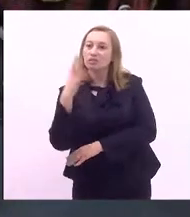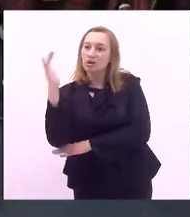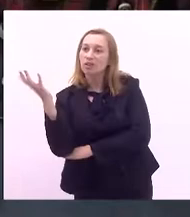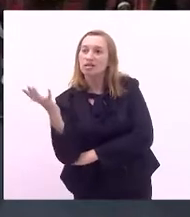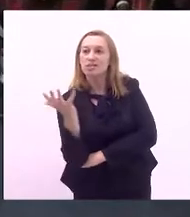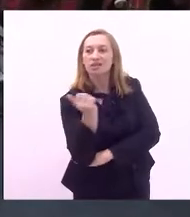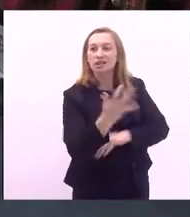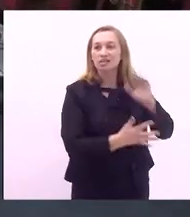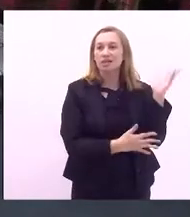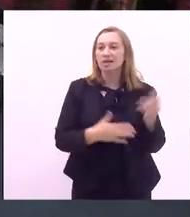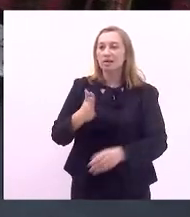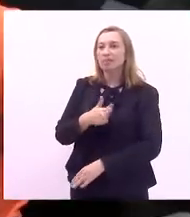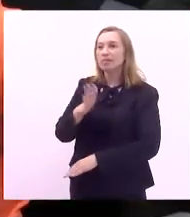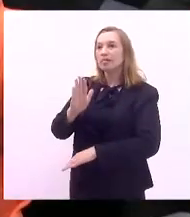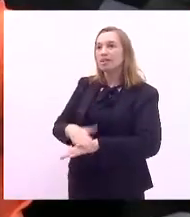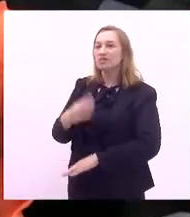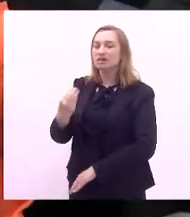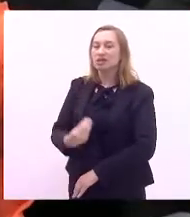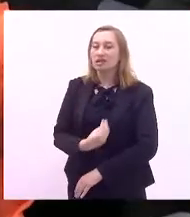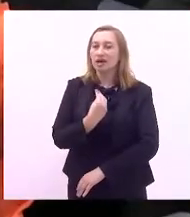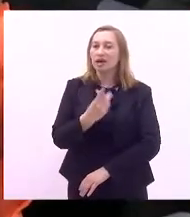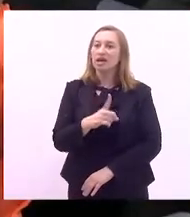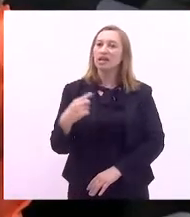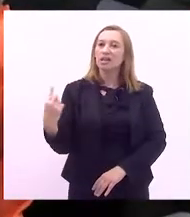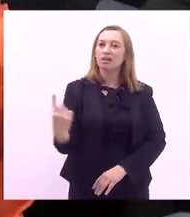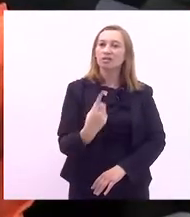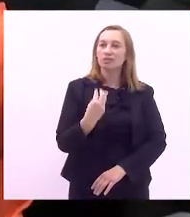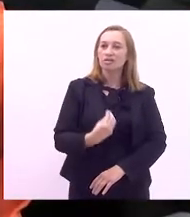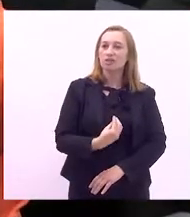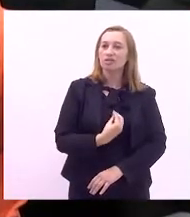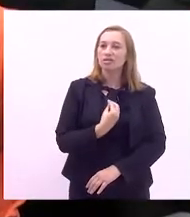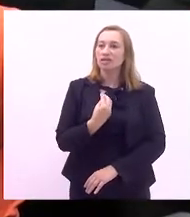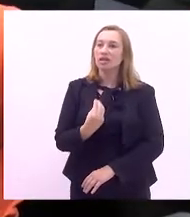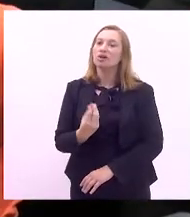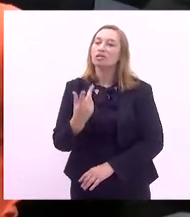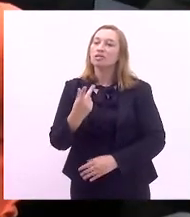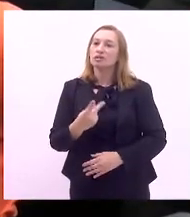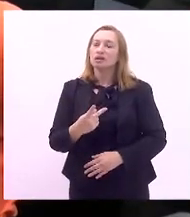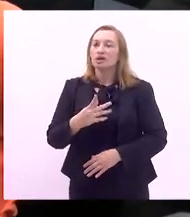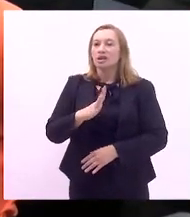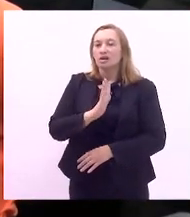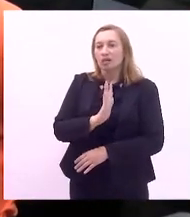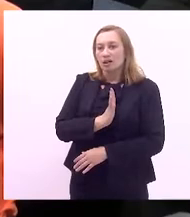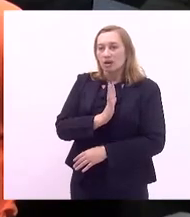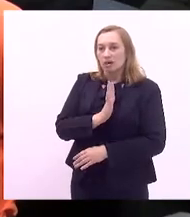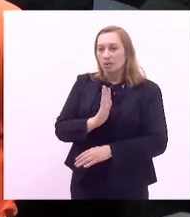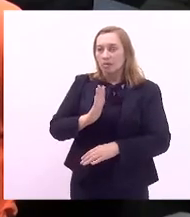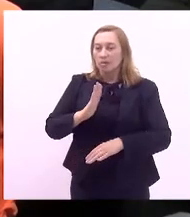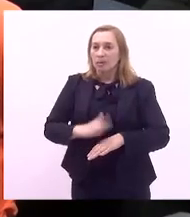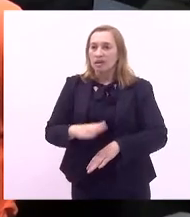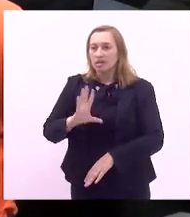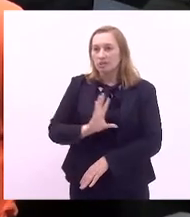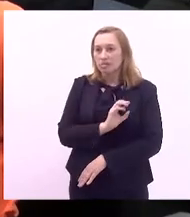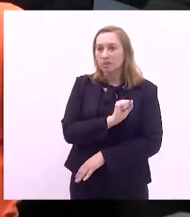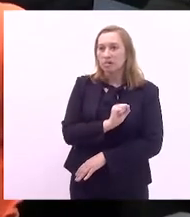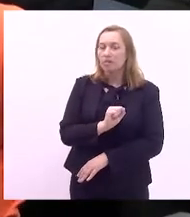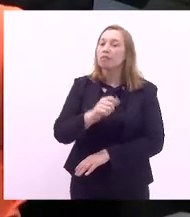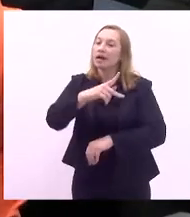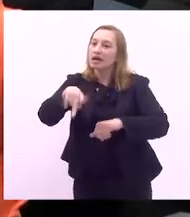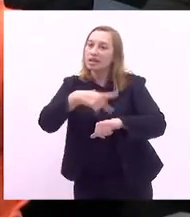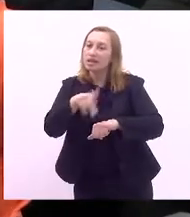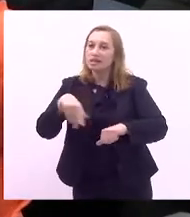bosques tem mais vendo nossa venda no teu seio mais amores